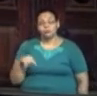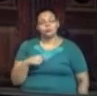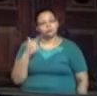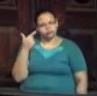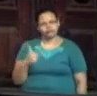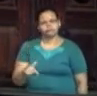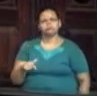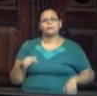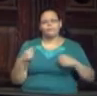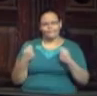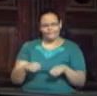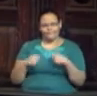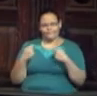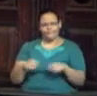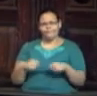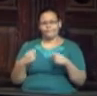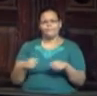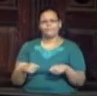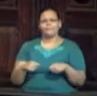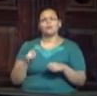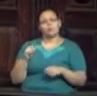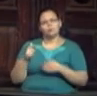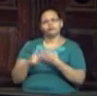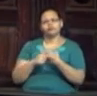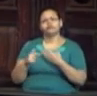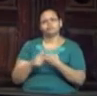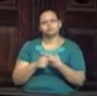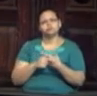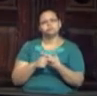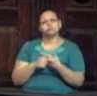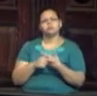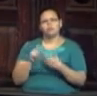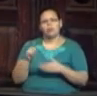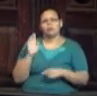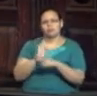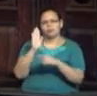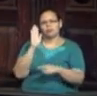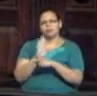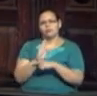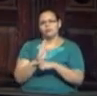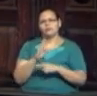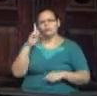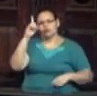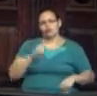uma vez, fazer o papel de vanguarda e defender o direito do trabalhador. Muito obrigado.